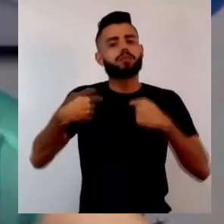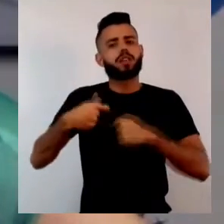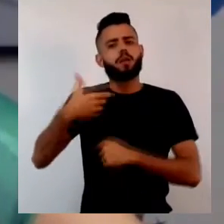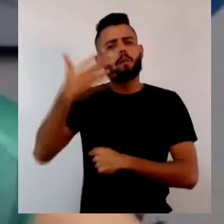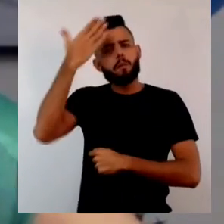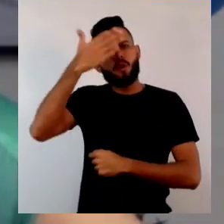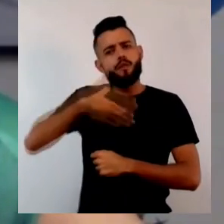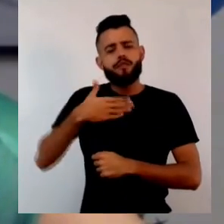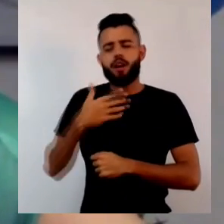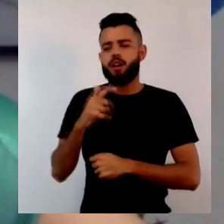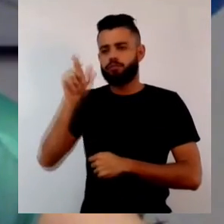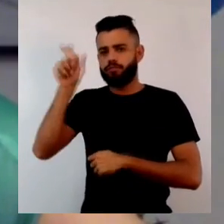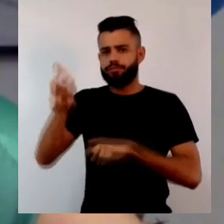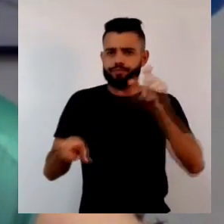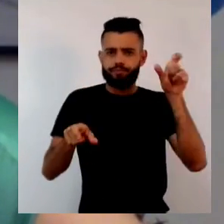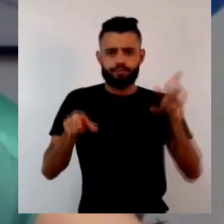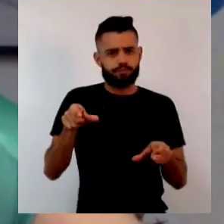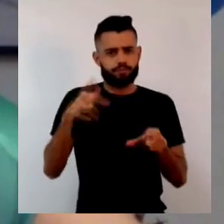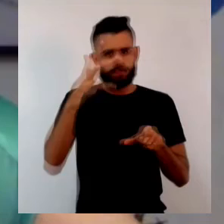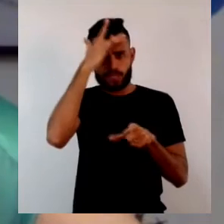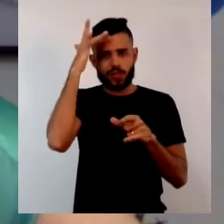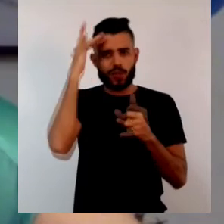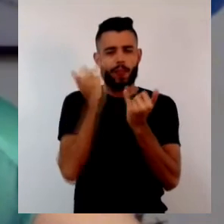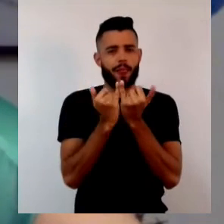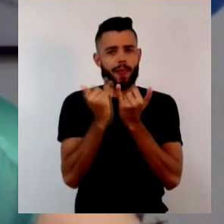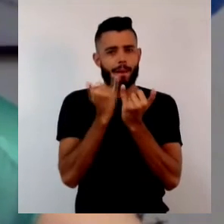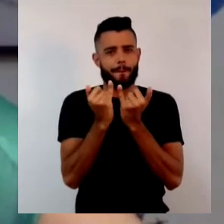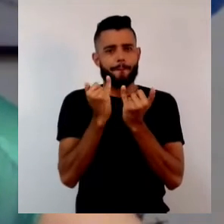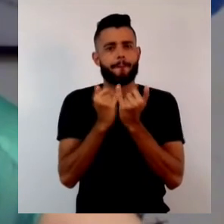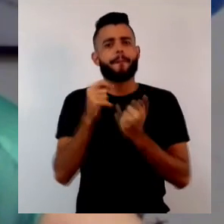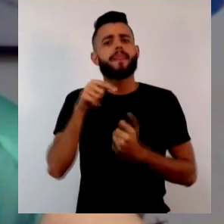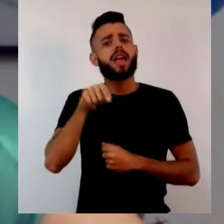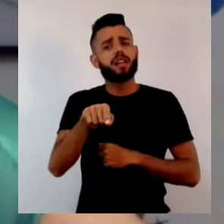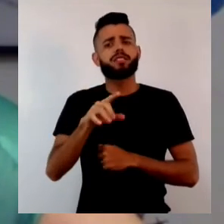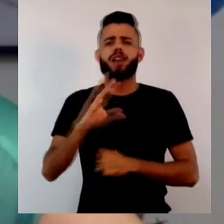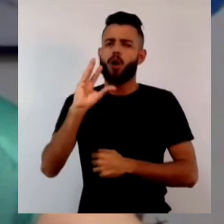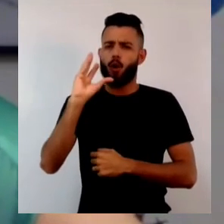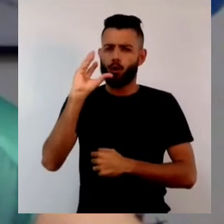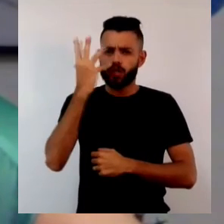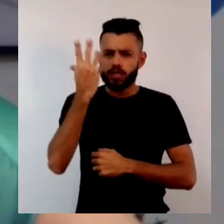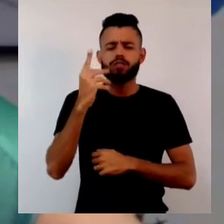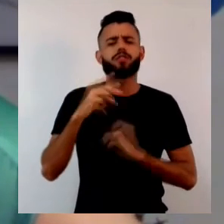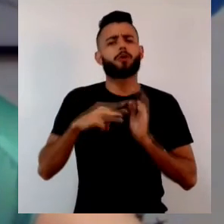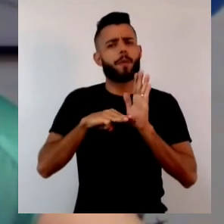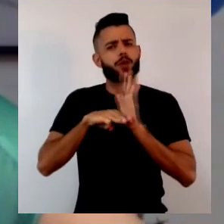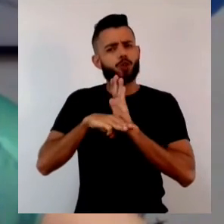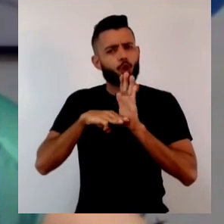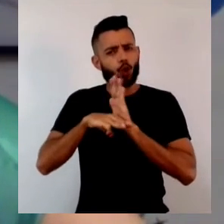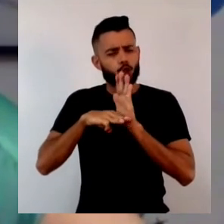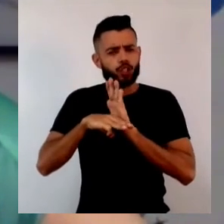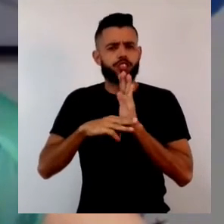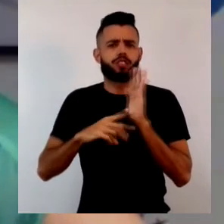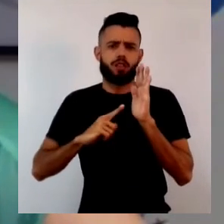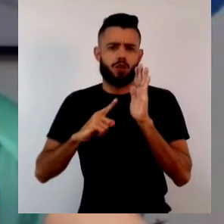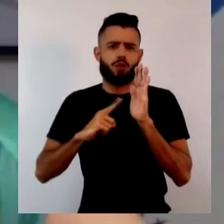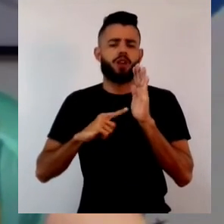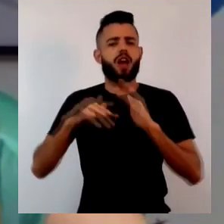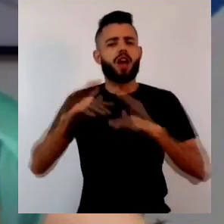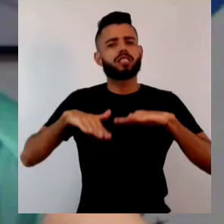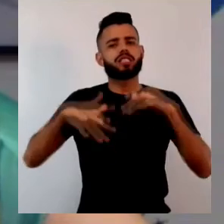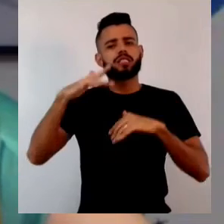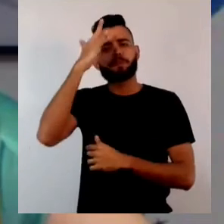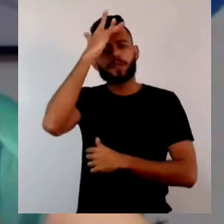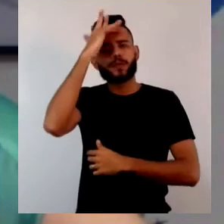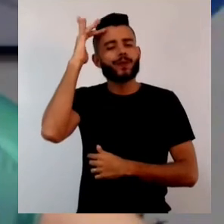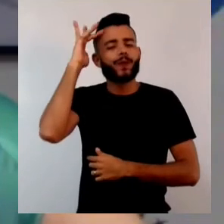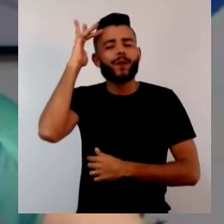elas também estão acontecendo com metodologia, né? As pessoas muitas vezes desconsideram a